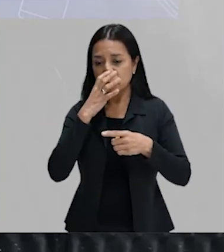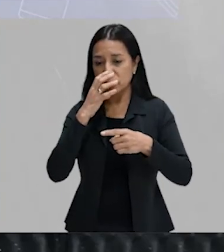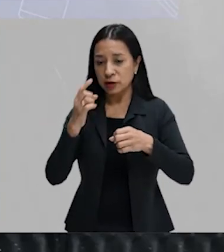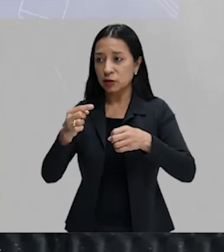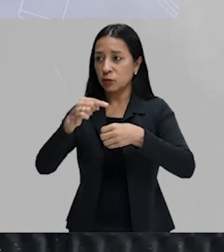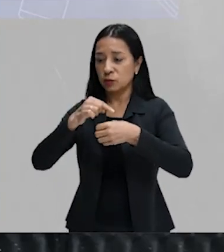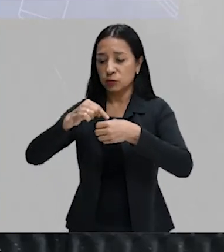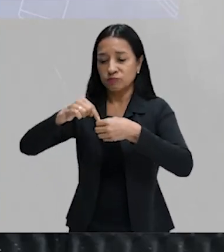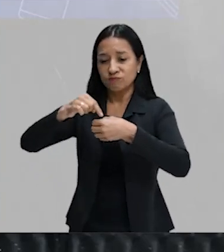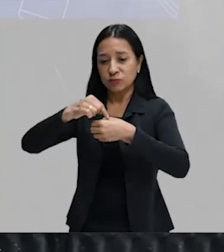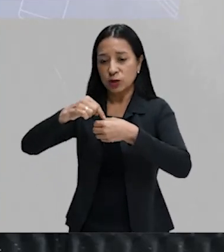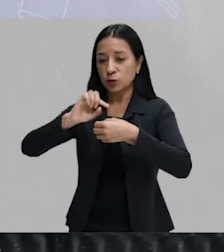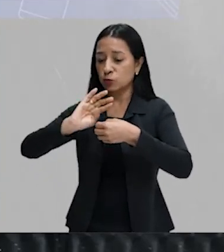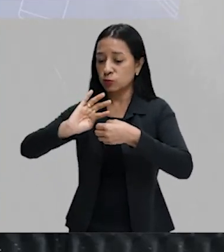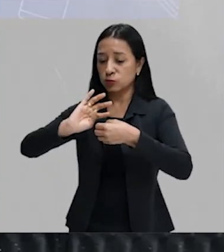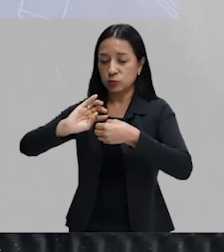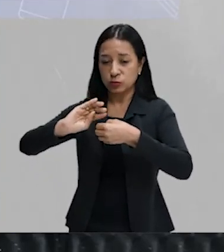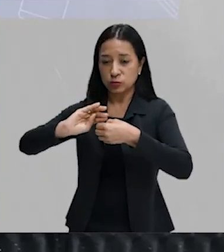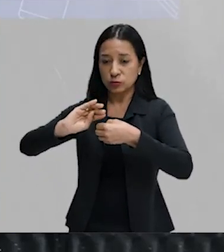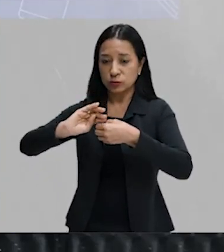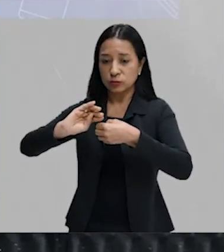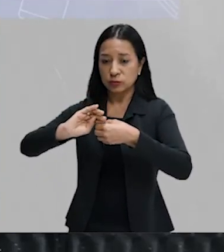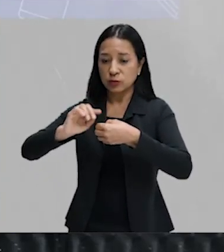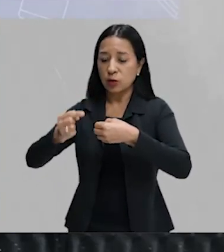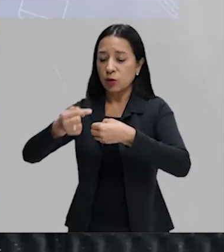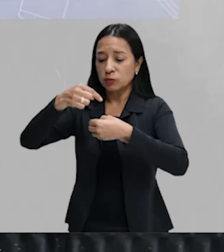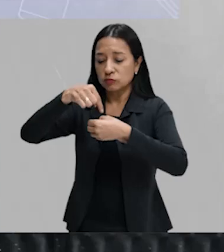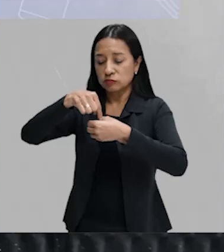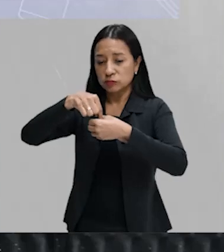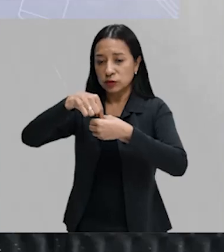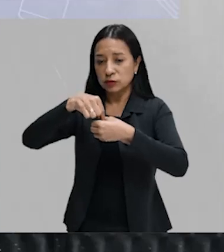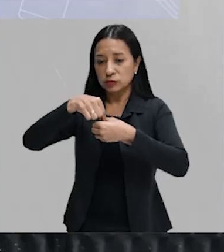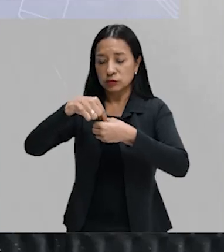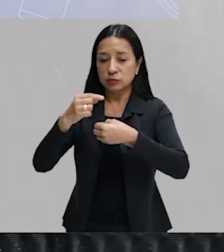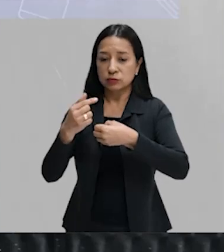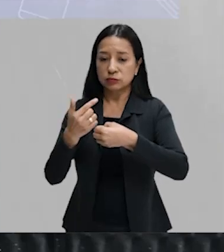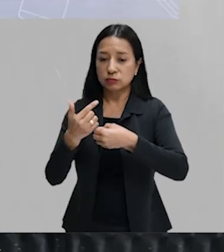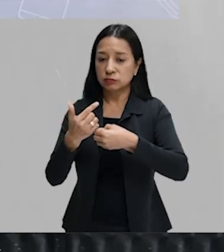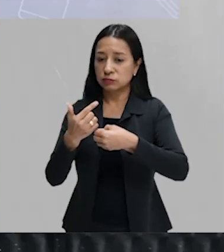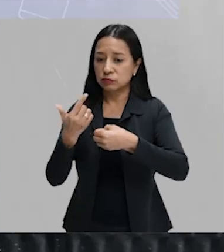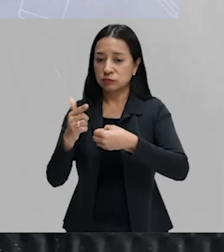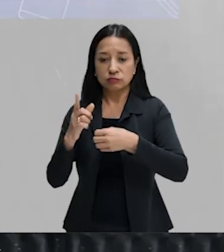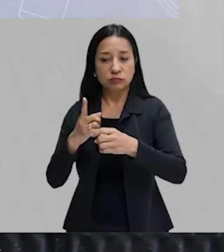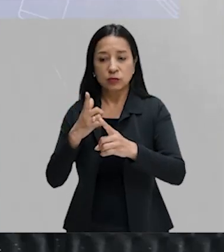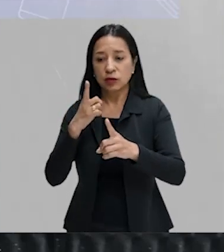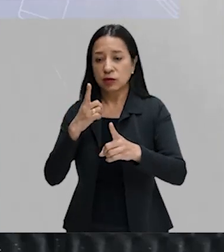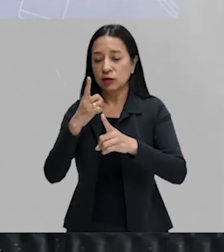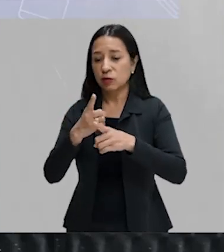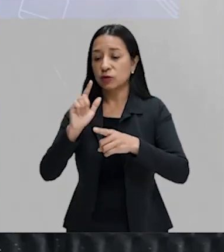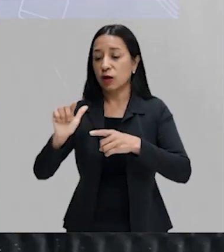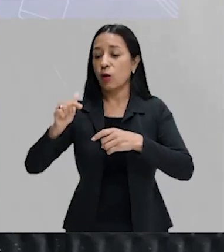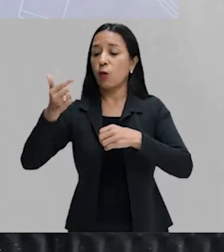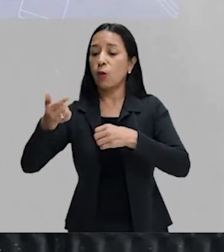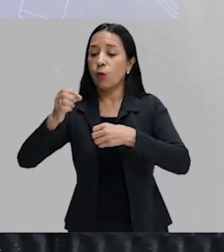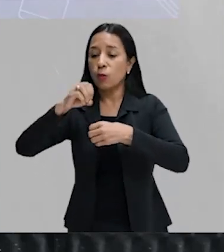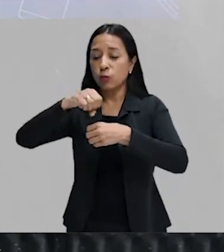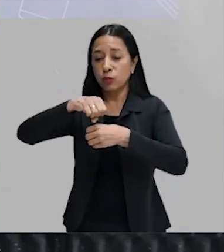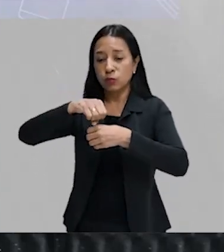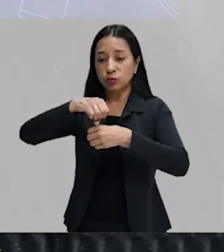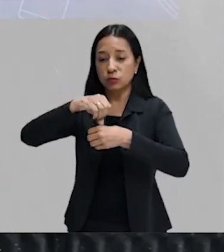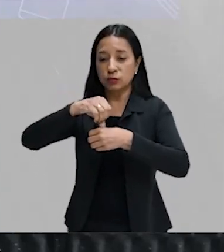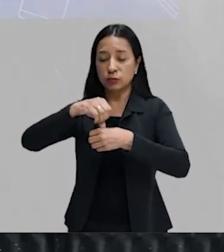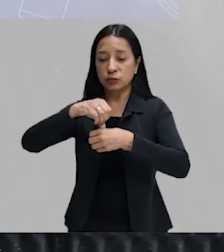endoderma só está de um lado. Na parte interna aqui do celoma, nós vamos encontrar um outro folheto embrionário, que não